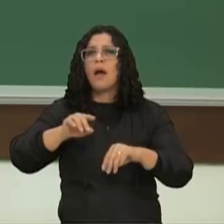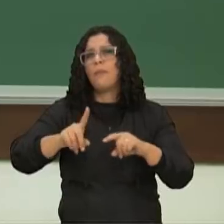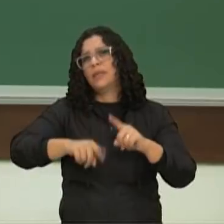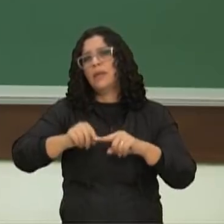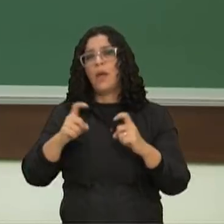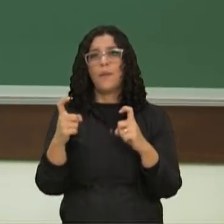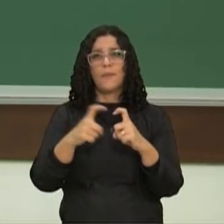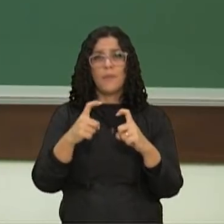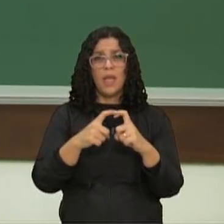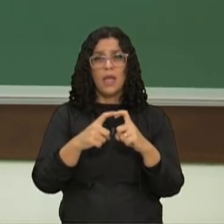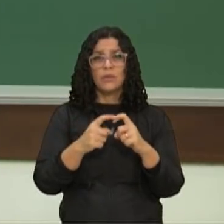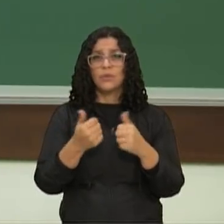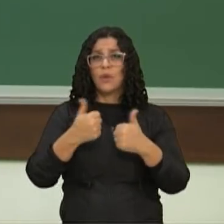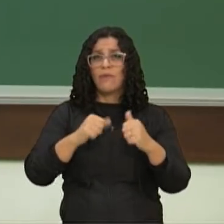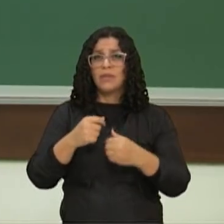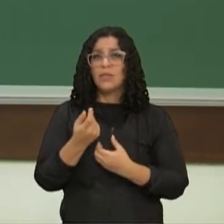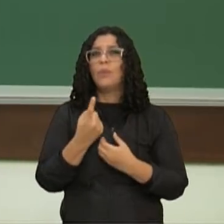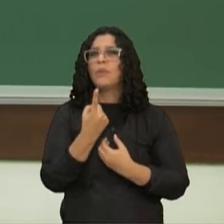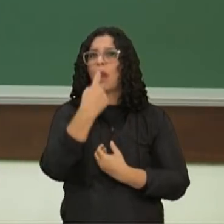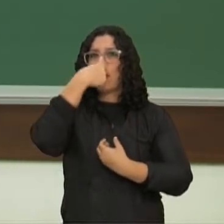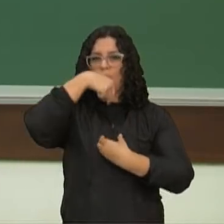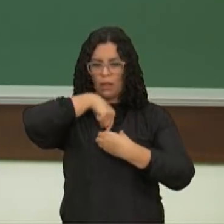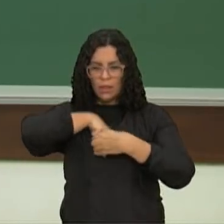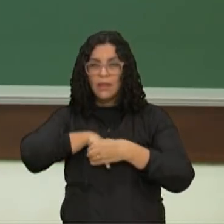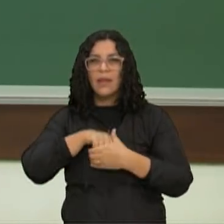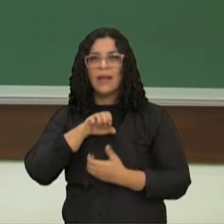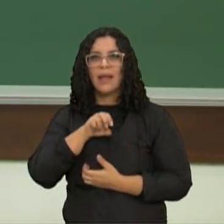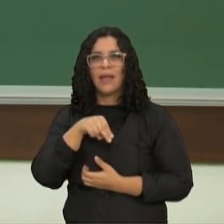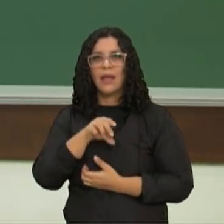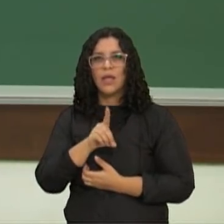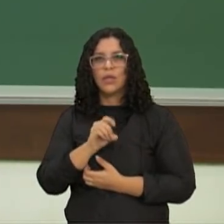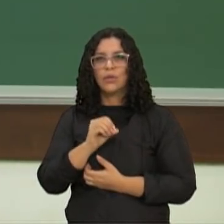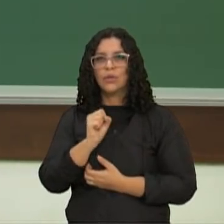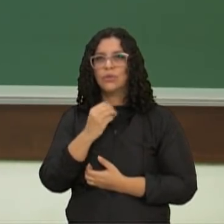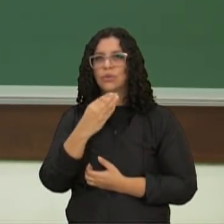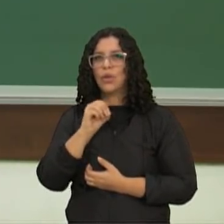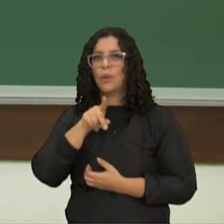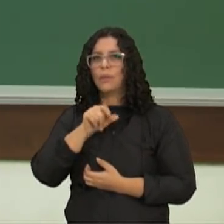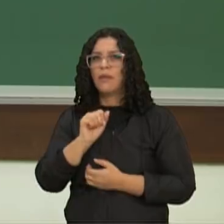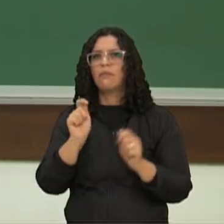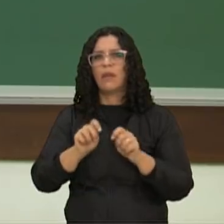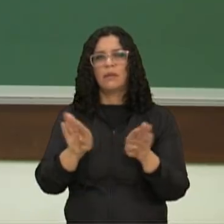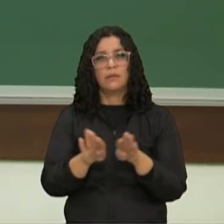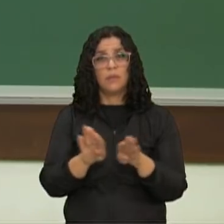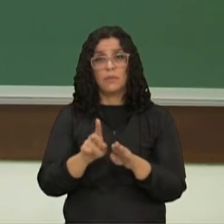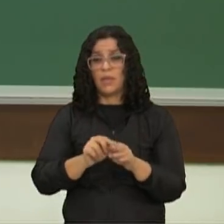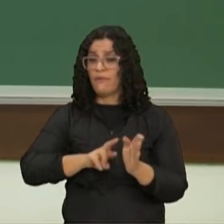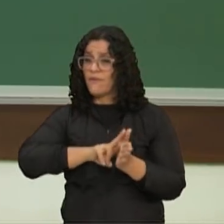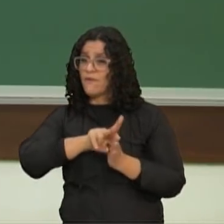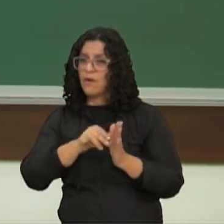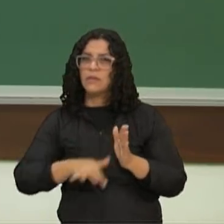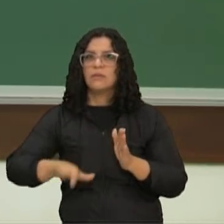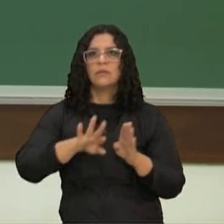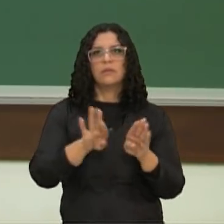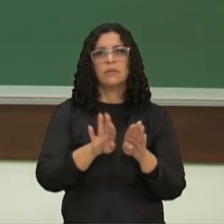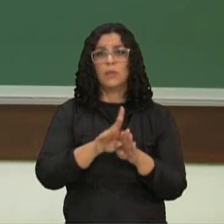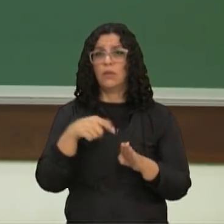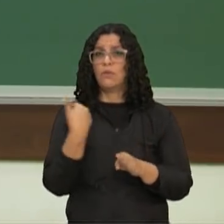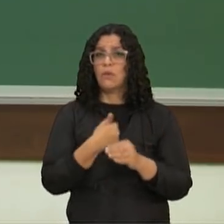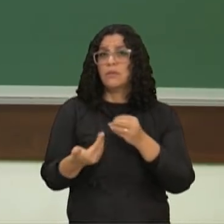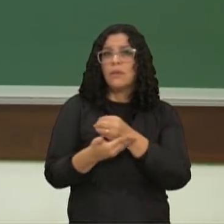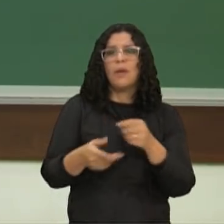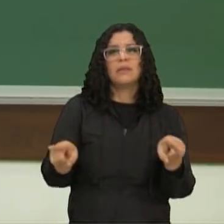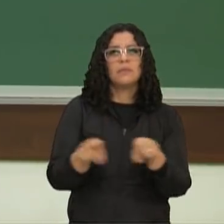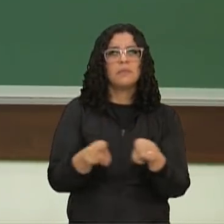medicina, que são alguns exames clínicos que podem ser feitos. Então conseguimos trabalhar em diversas vertentes, mas temos a mesma base comum para a gente